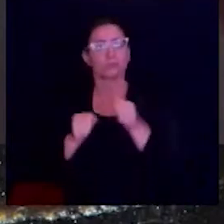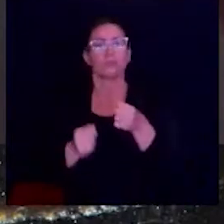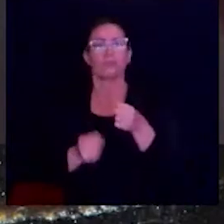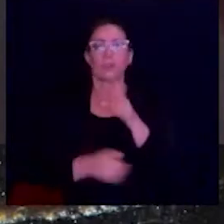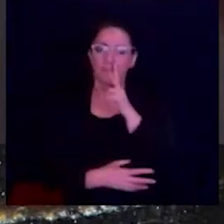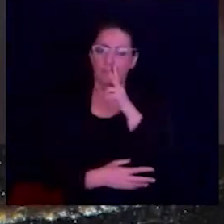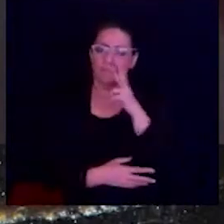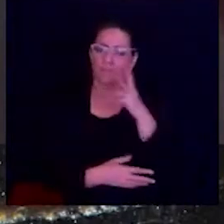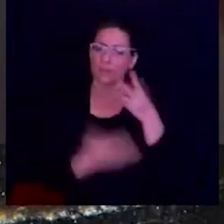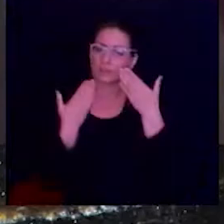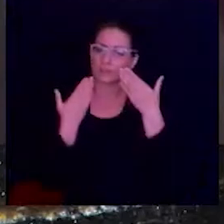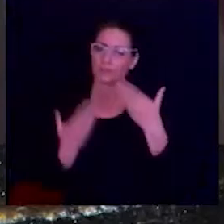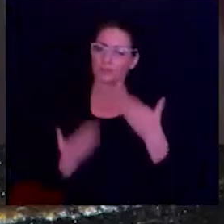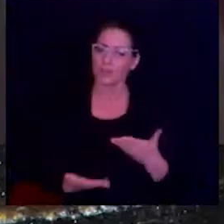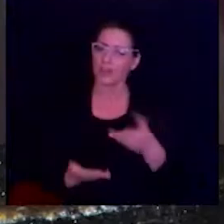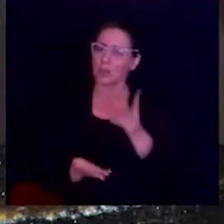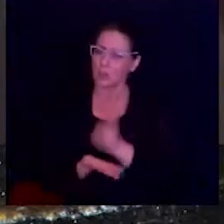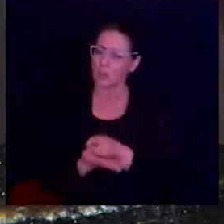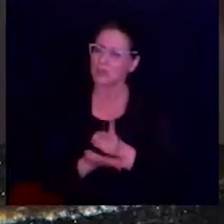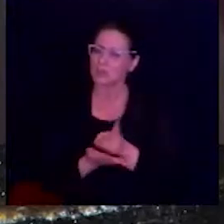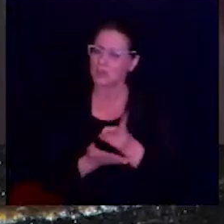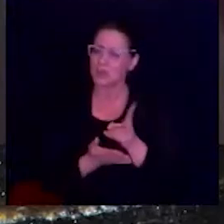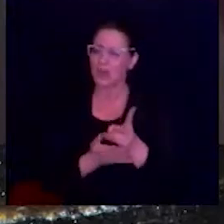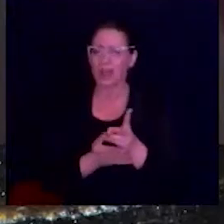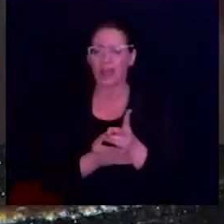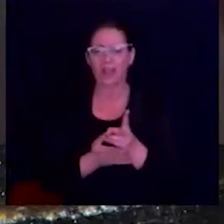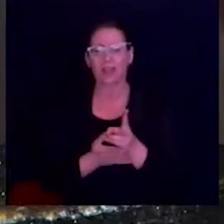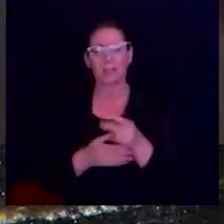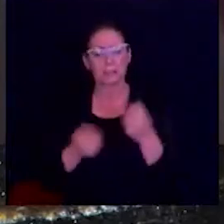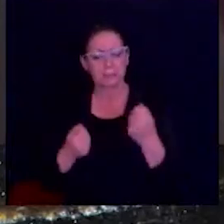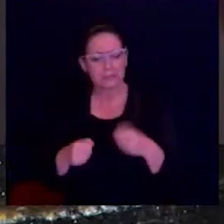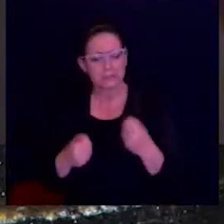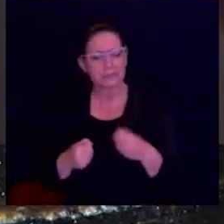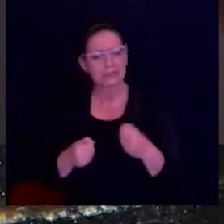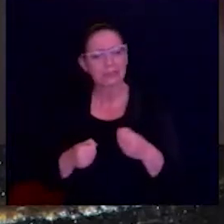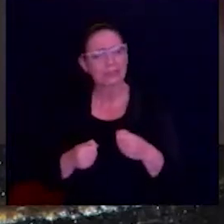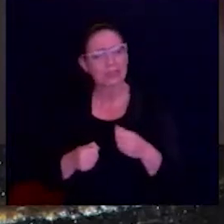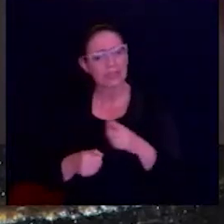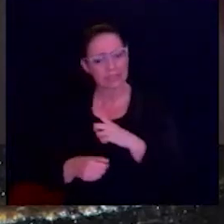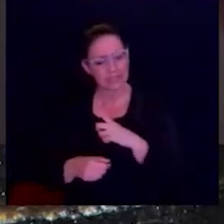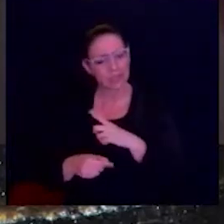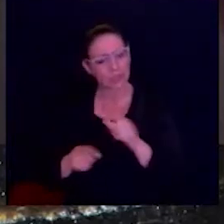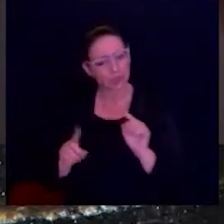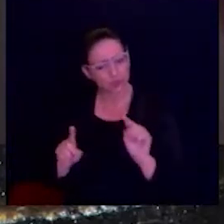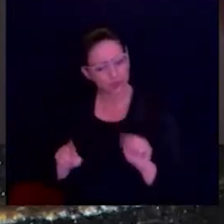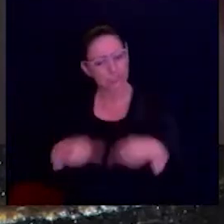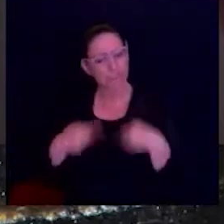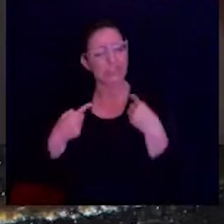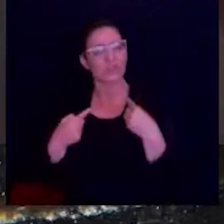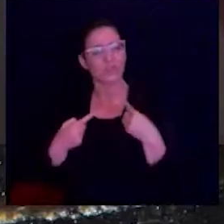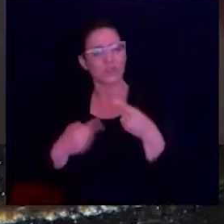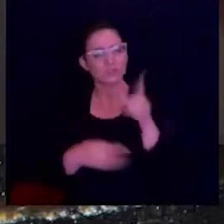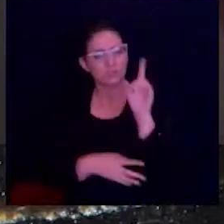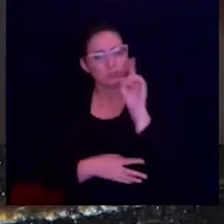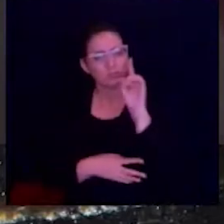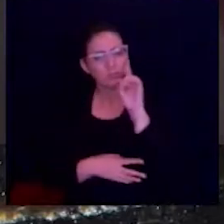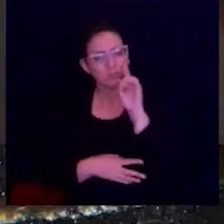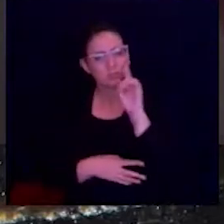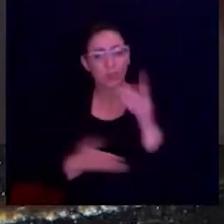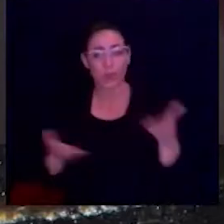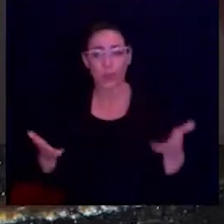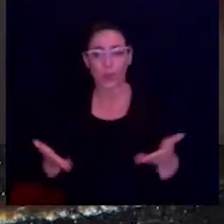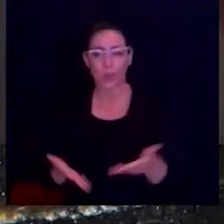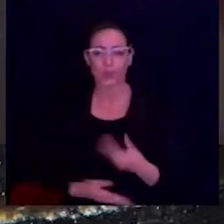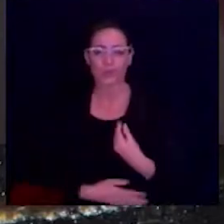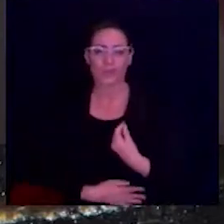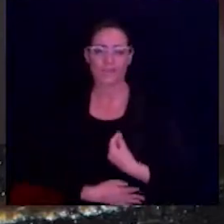fênix, buscando as forças necessárias para enfrentarmos os novos desafios diários e podermos estar aqui